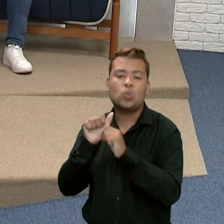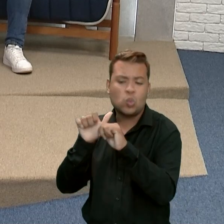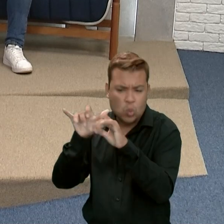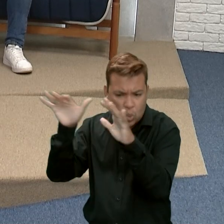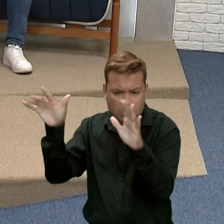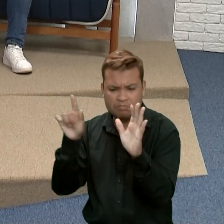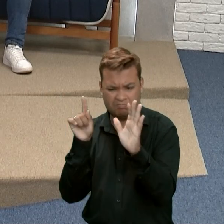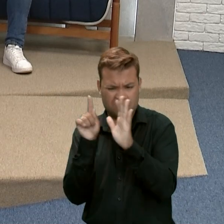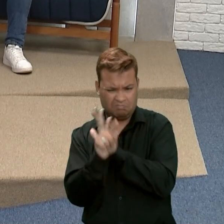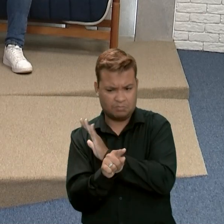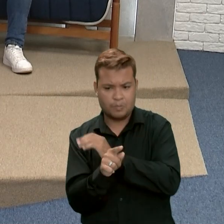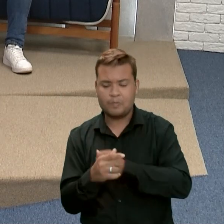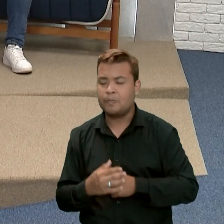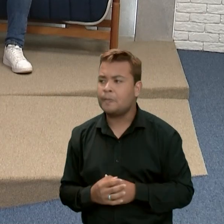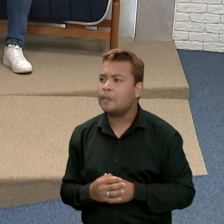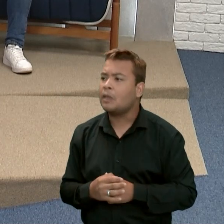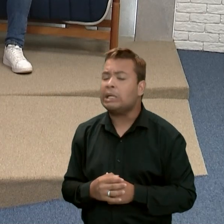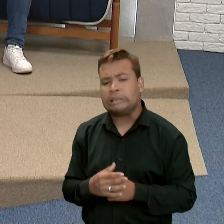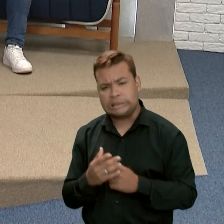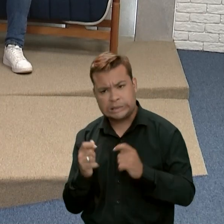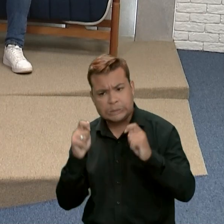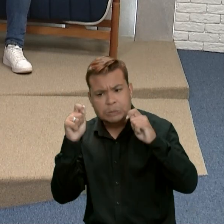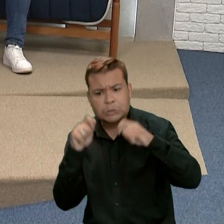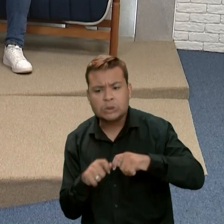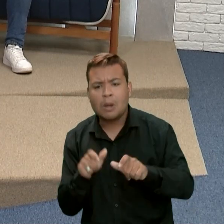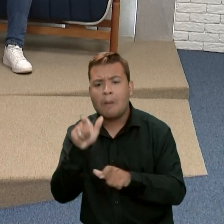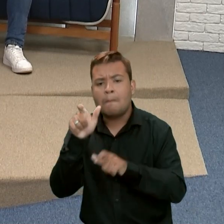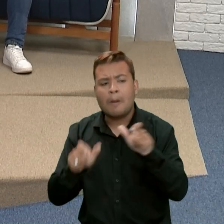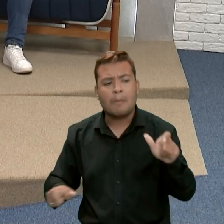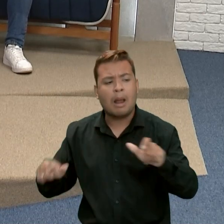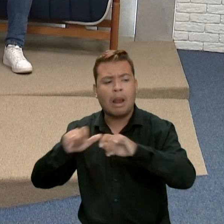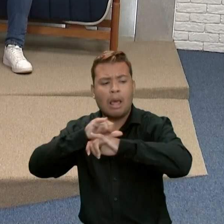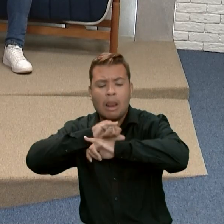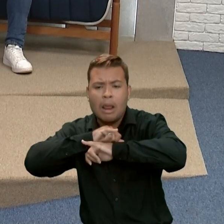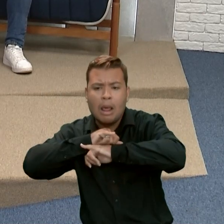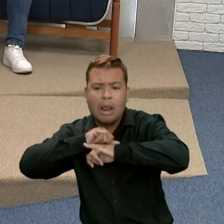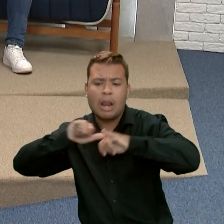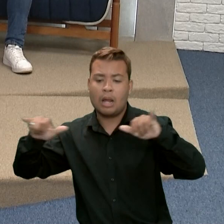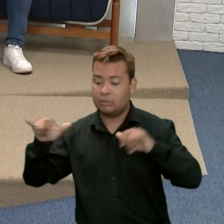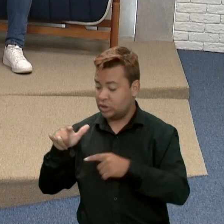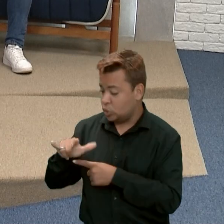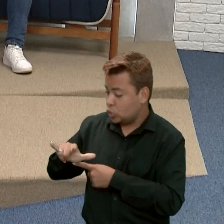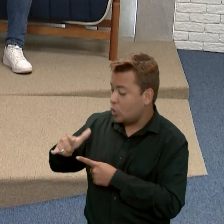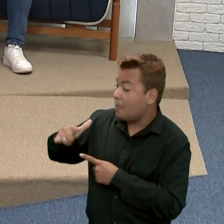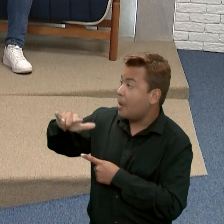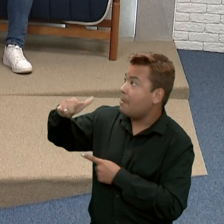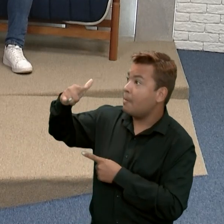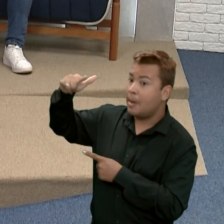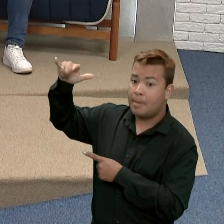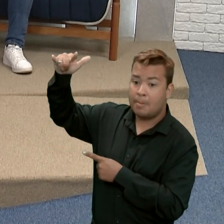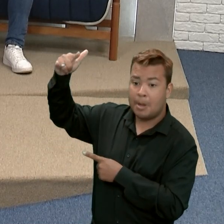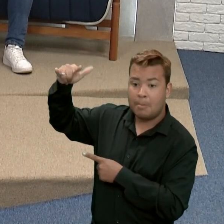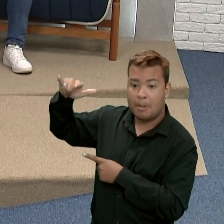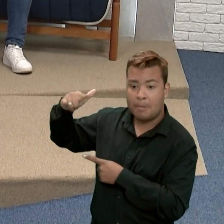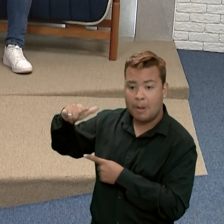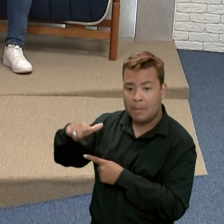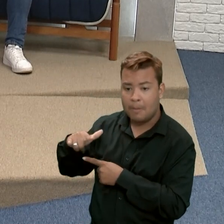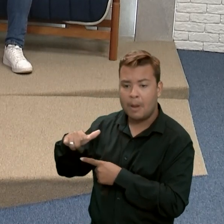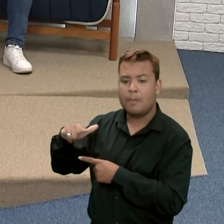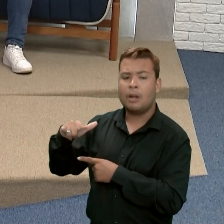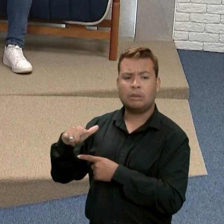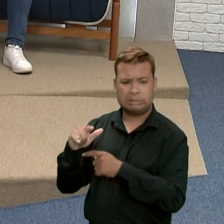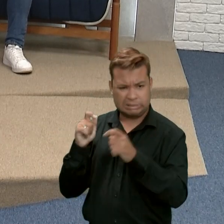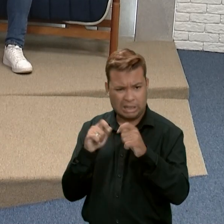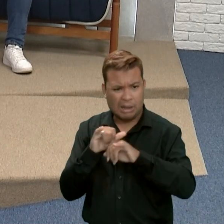possível a gente informar o público sobre a altura que esse drone atinge e sobre essa medição, até que altura que ele consegue